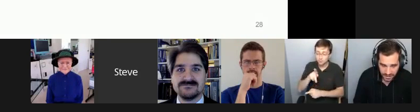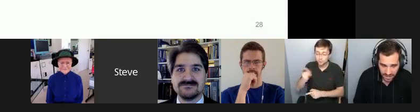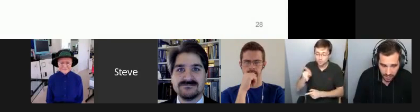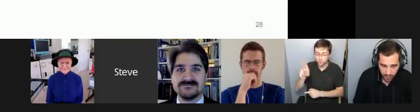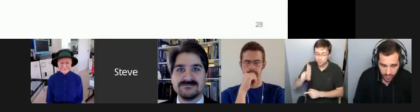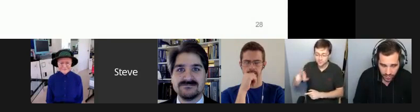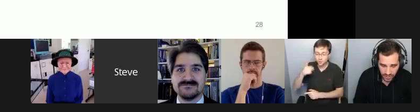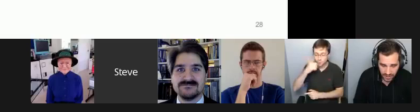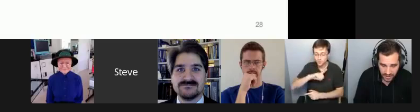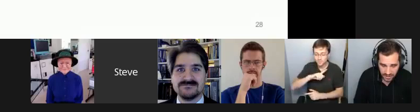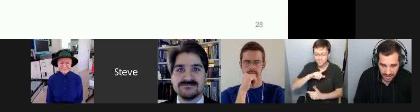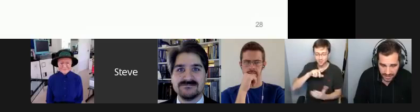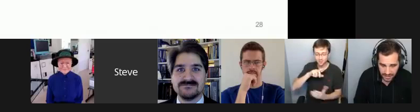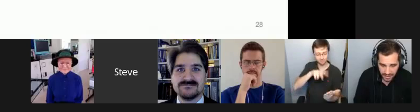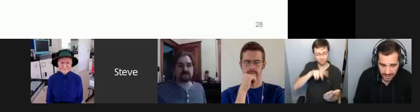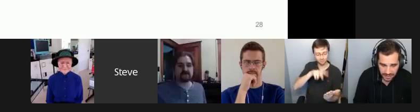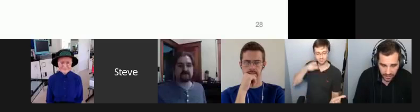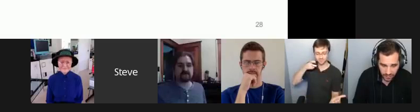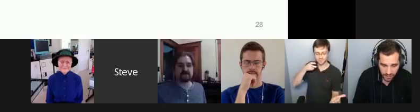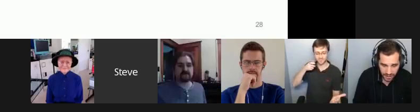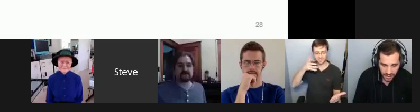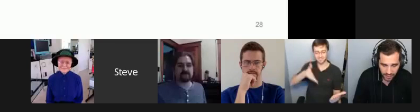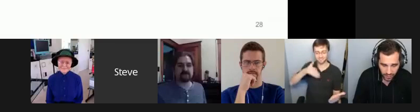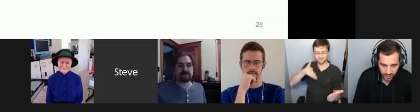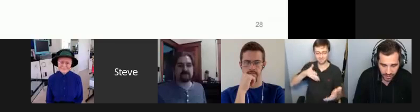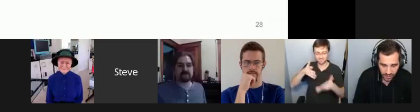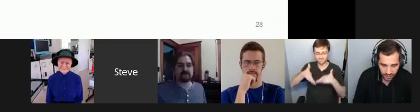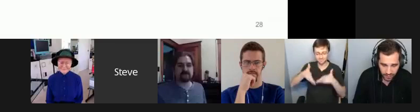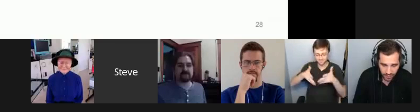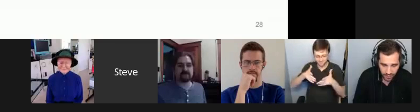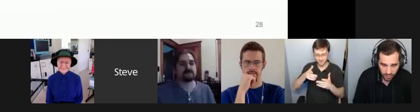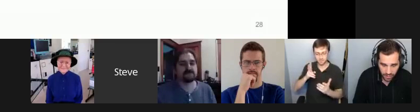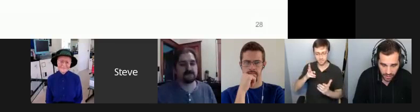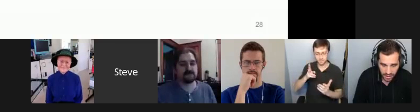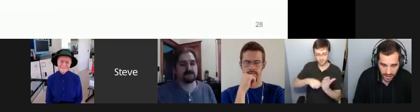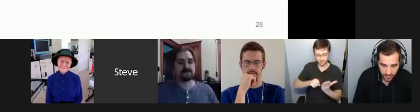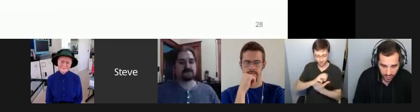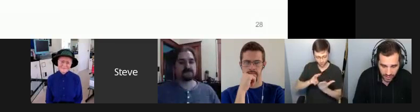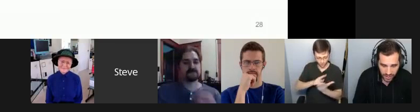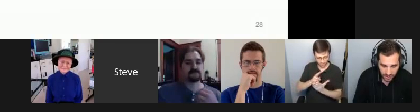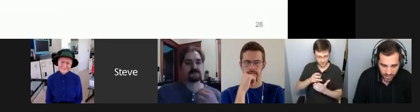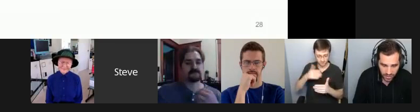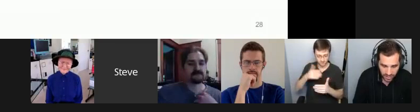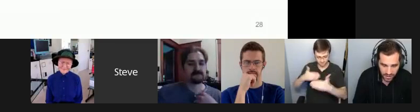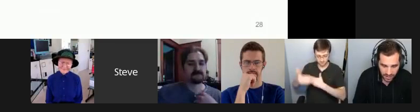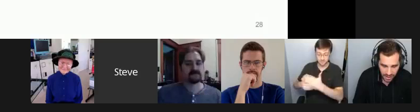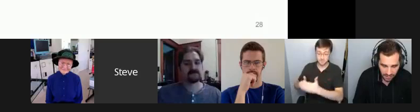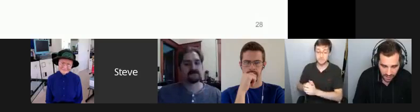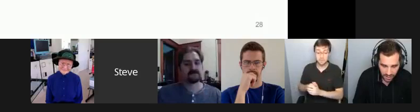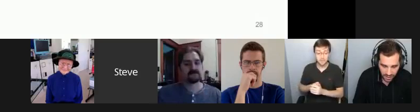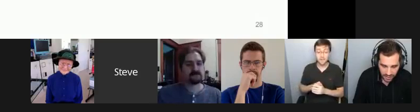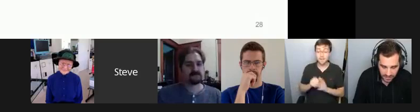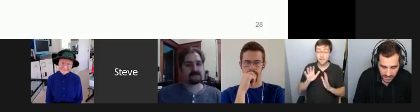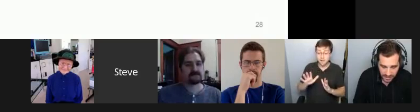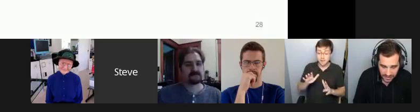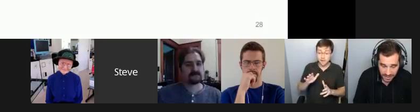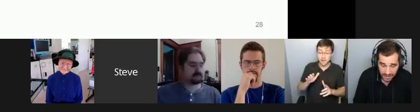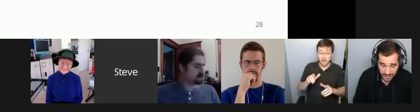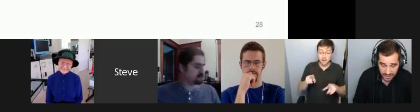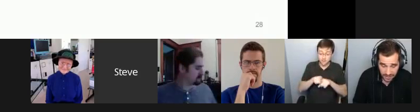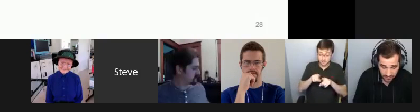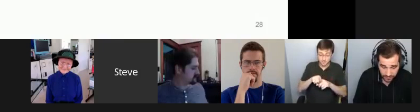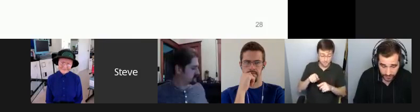elas podem ser reproduzidas na sinalização no momento da leitura. Então, no momento da leitura, a gente teve sim